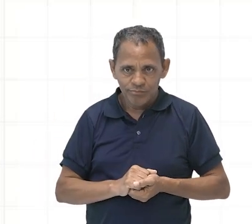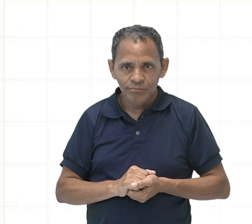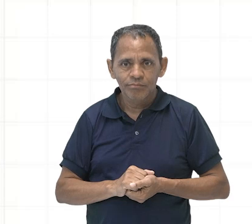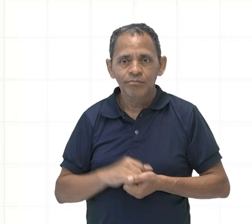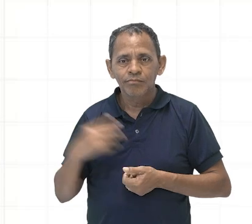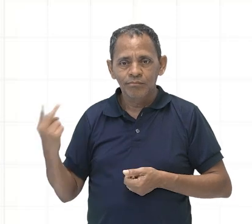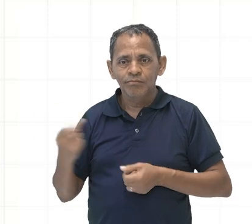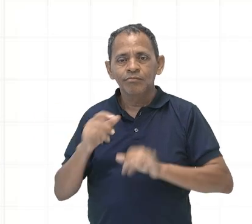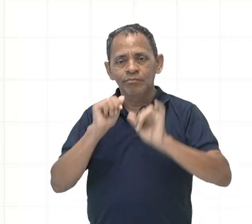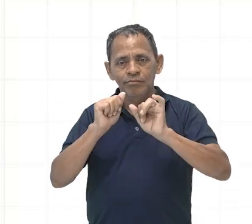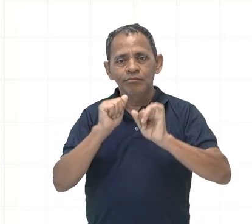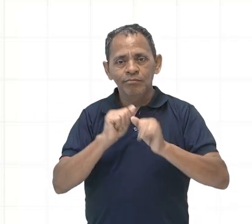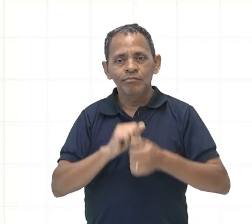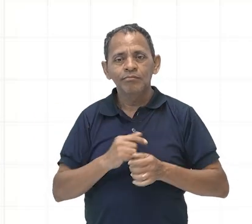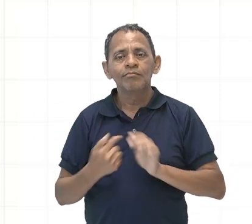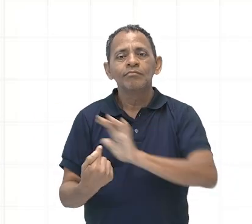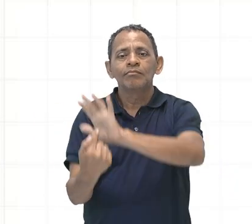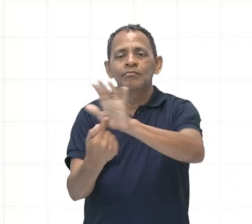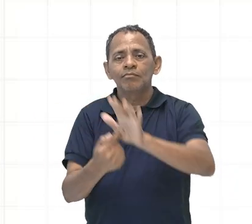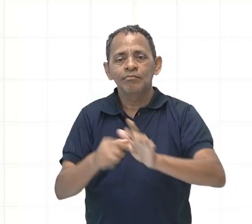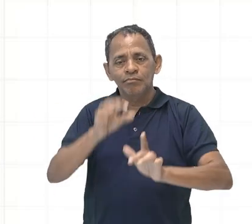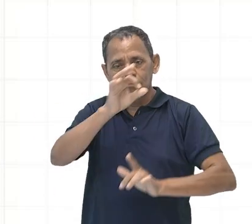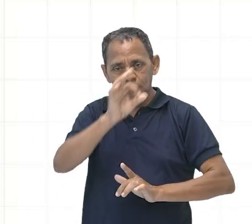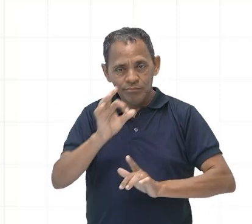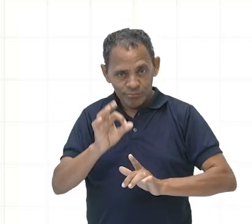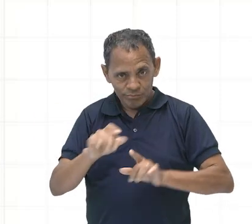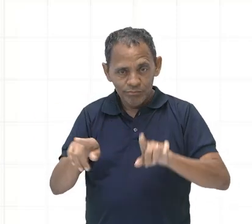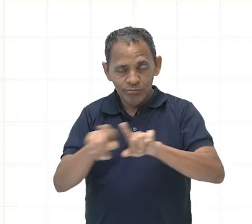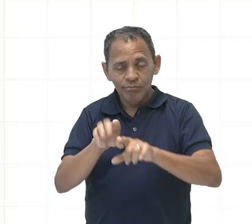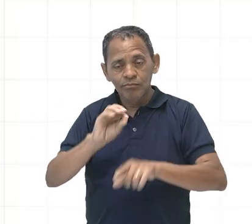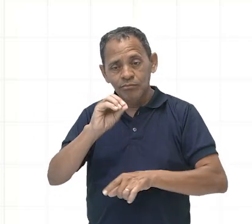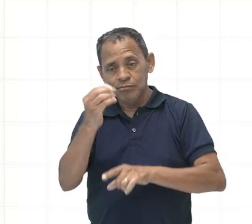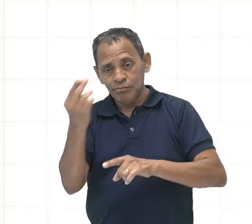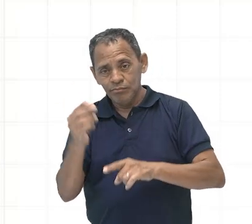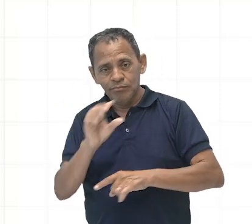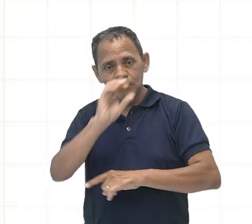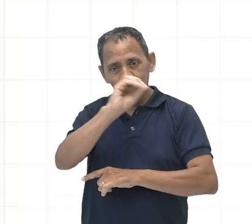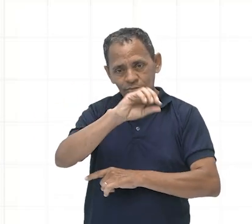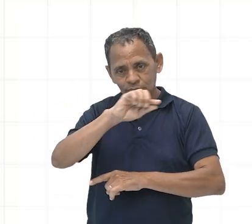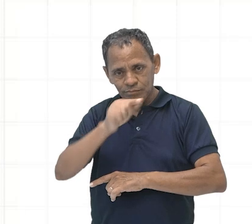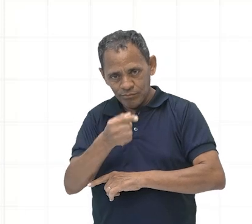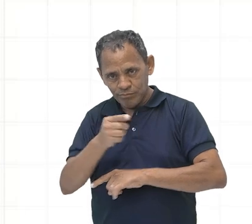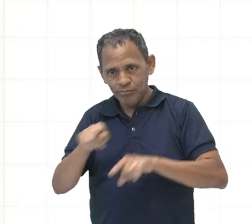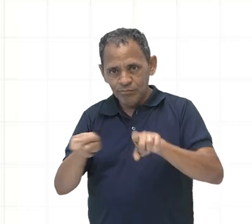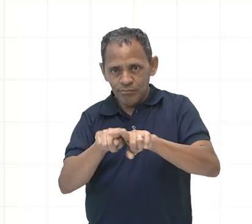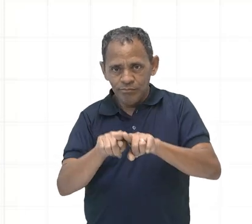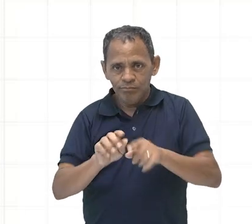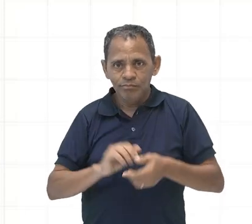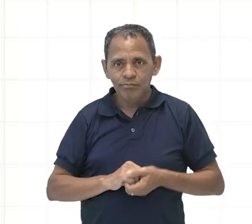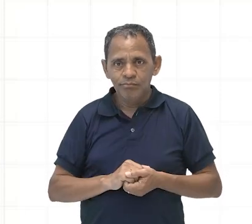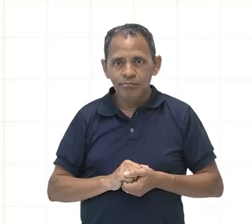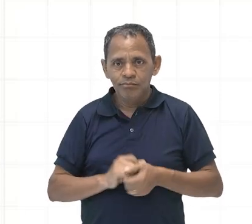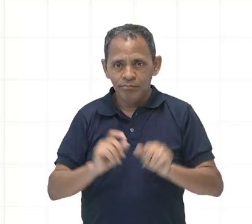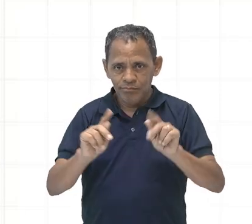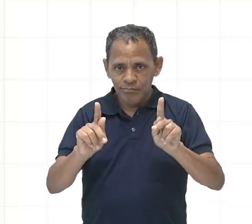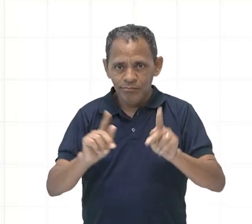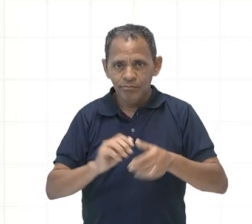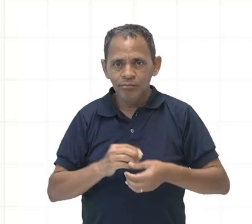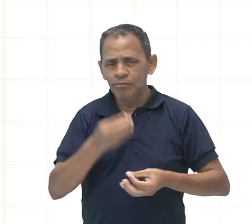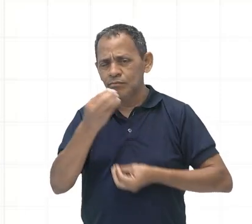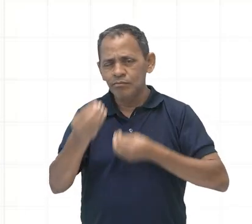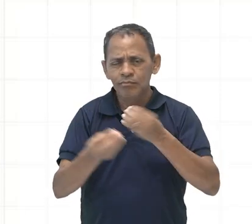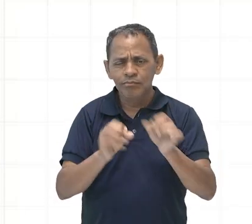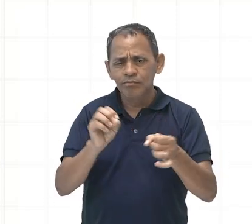ser expresso tanto em percentual quanto na forma decimal. Tranquilo? Então, como é que eu faço